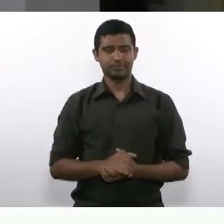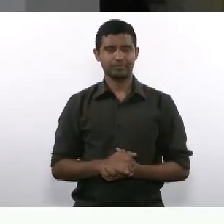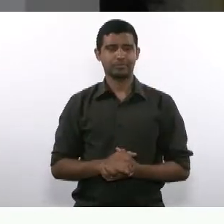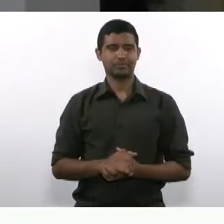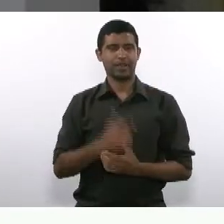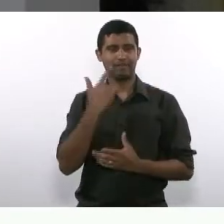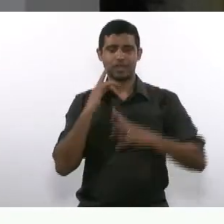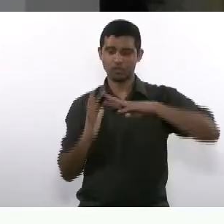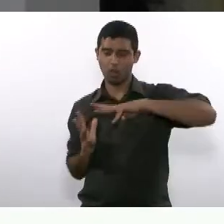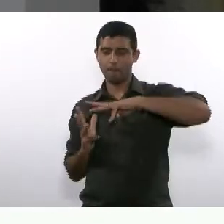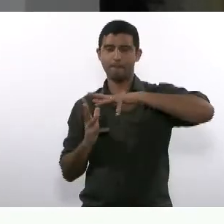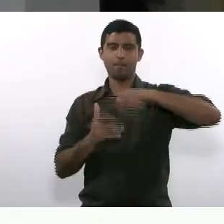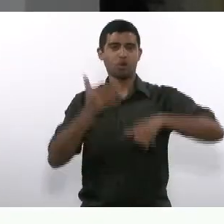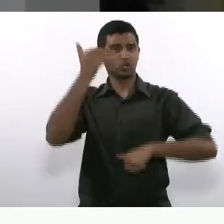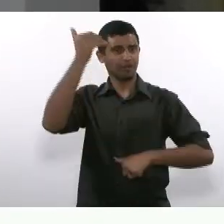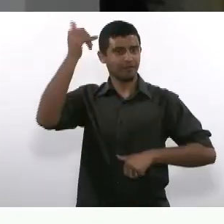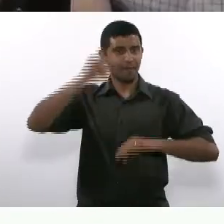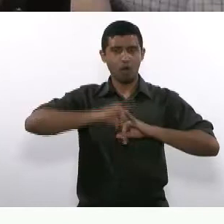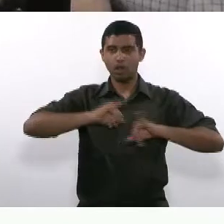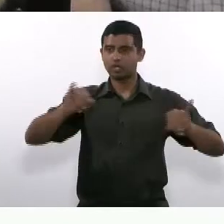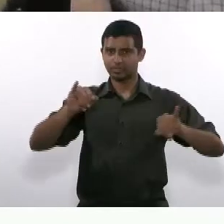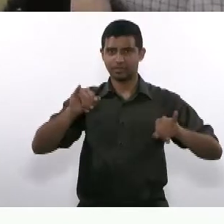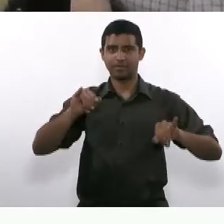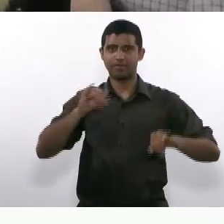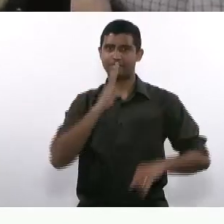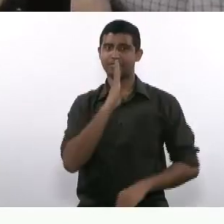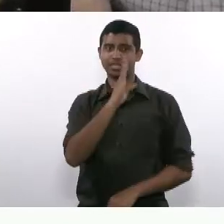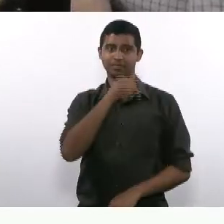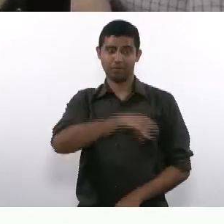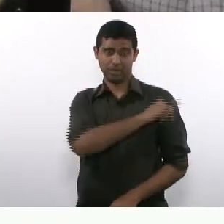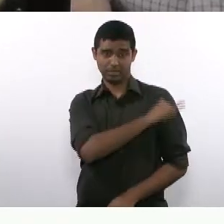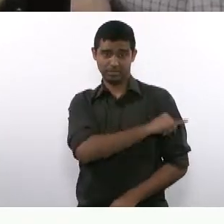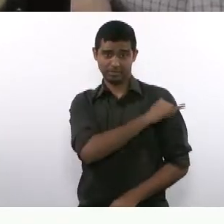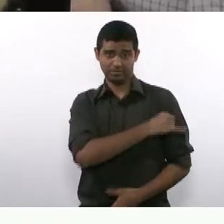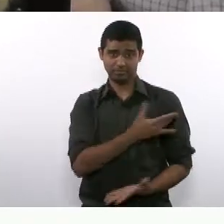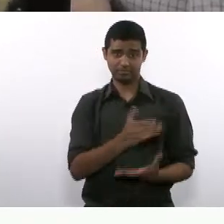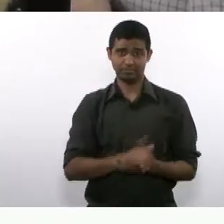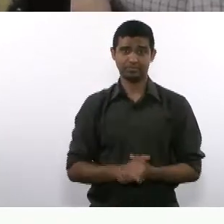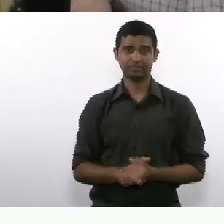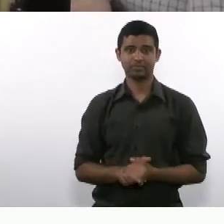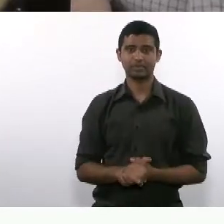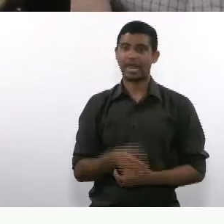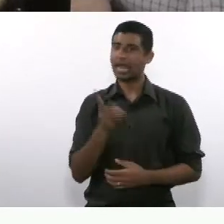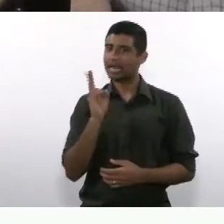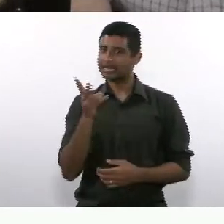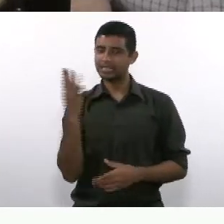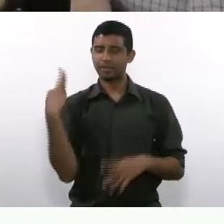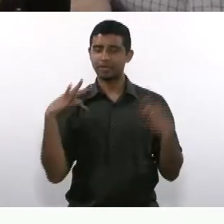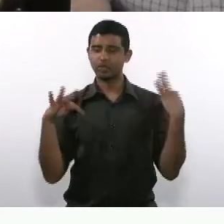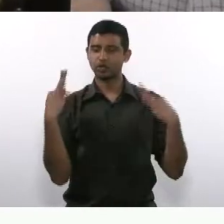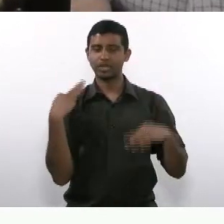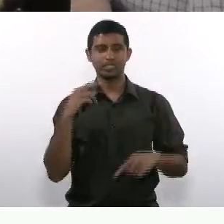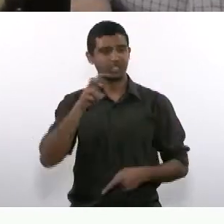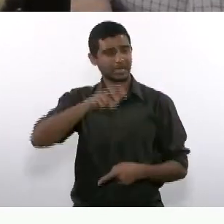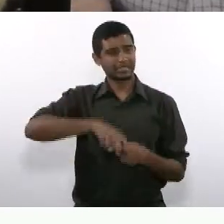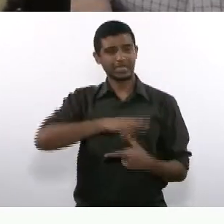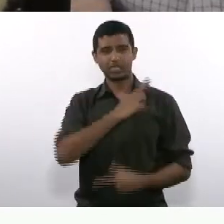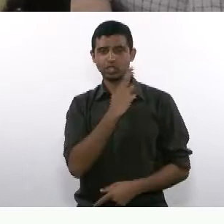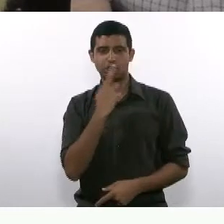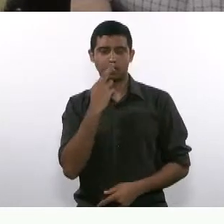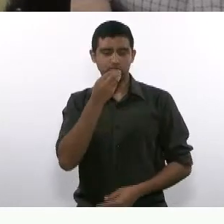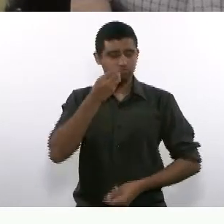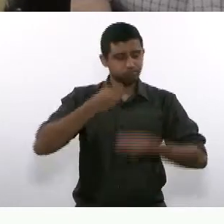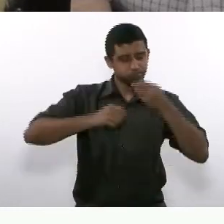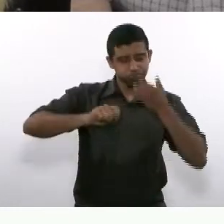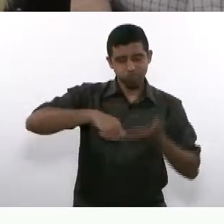mundo afora, quando se fala em Brasil, especialmente do Rio de Janeiro. E não tem um turista que não sente num restaurante fazendo a refeição. Então,